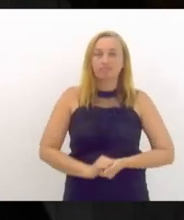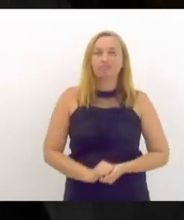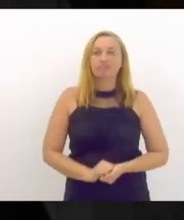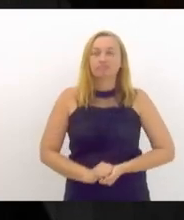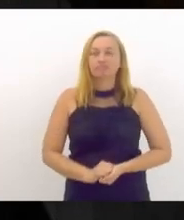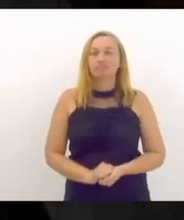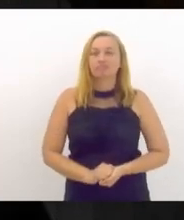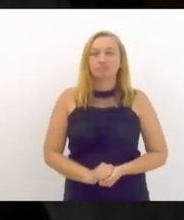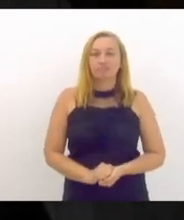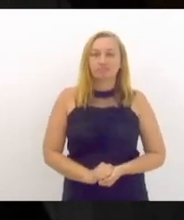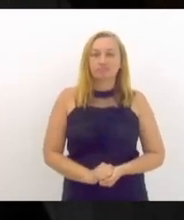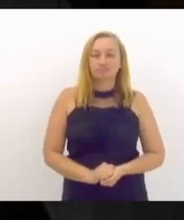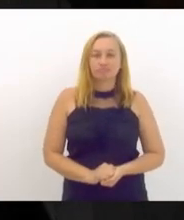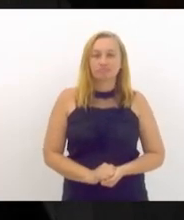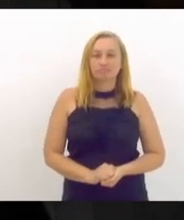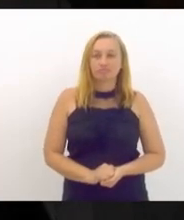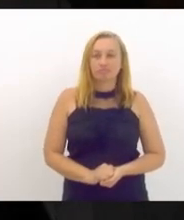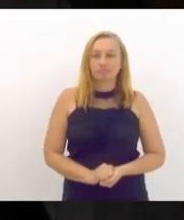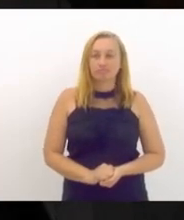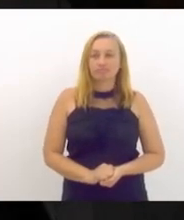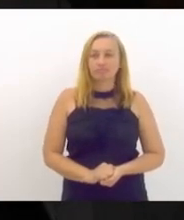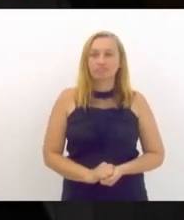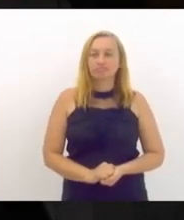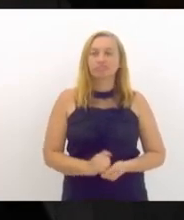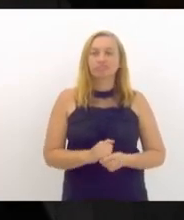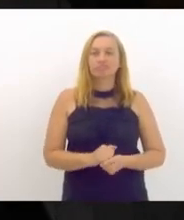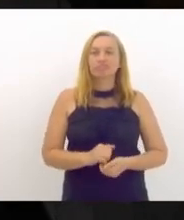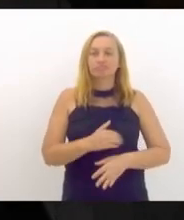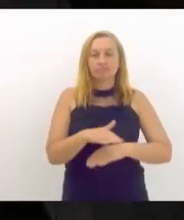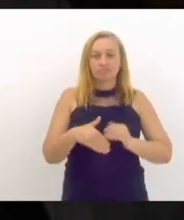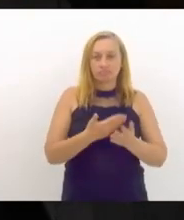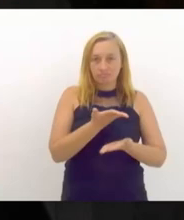auditivos. Senhoras e senhores,